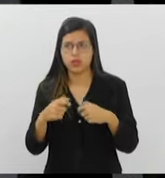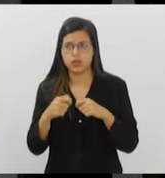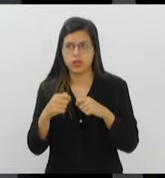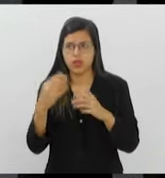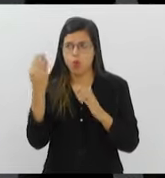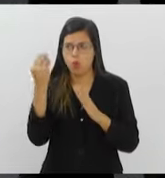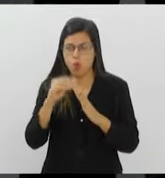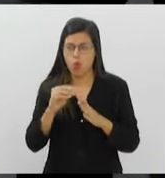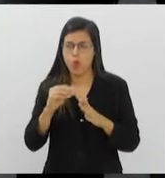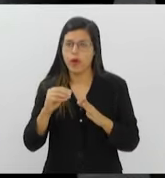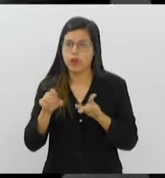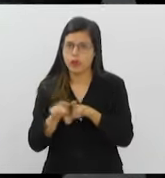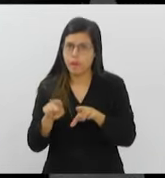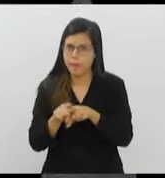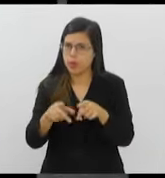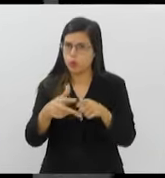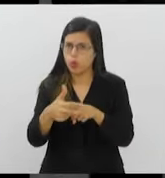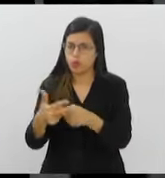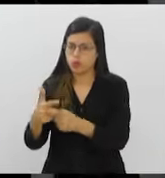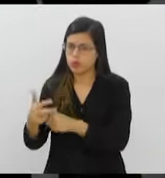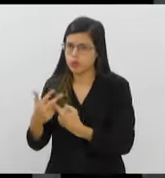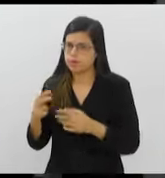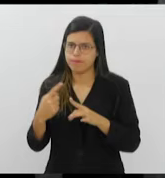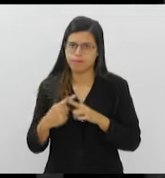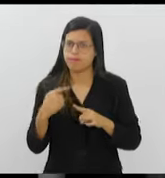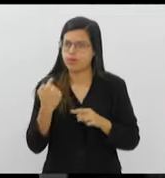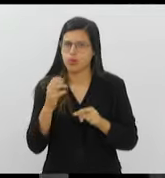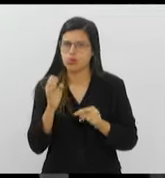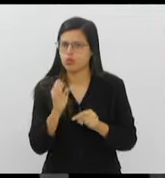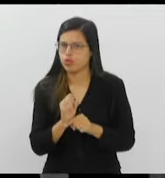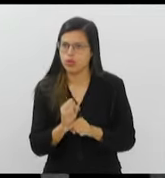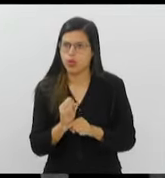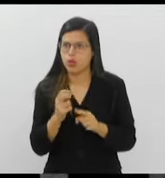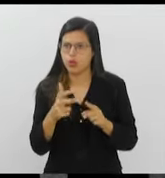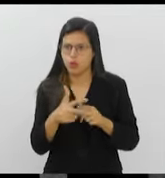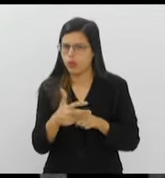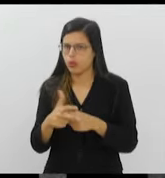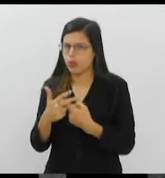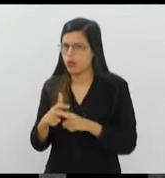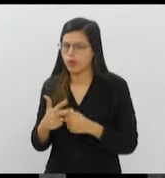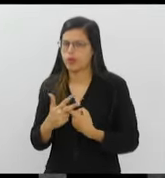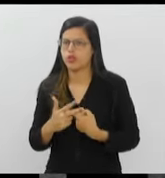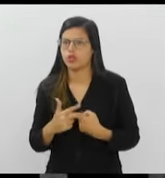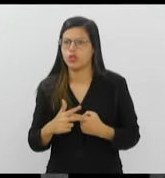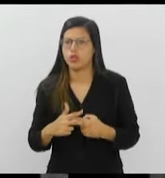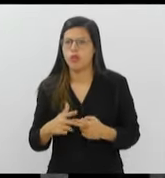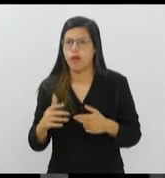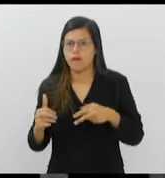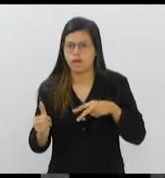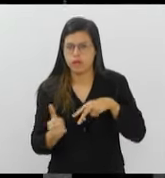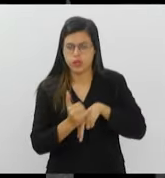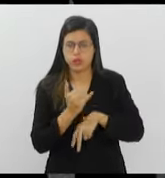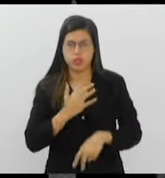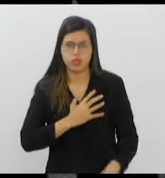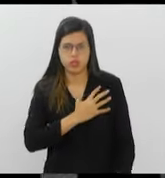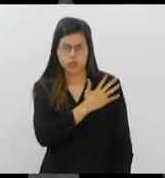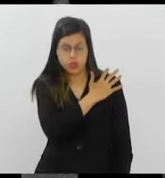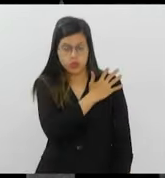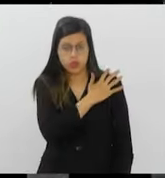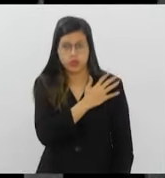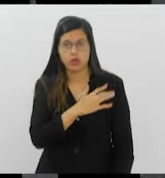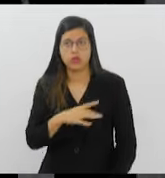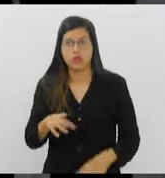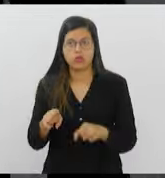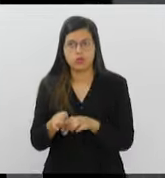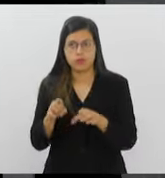reparação, porque o nosso Estado não reparou as vítimas da ditadura militar e nem fez uma